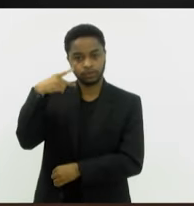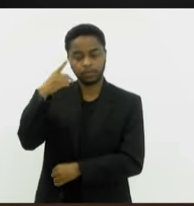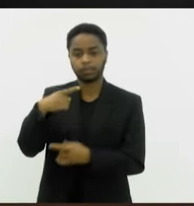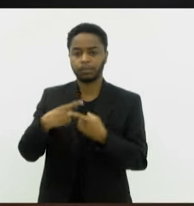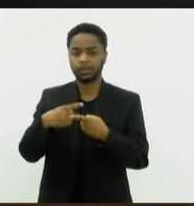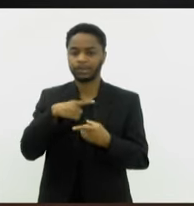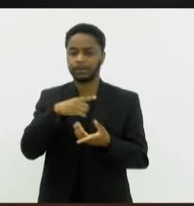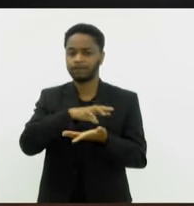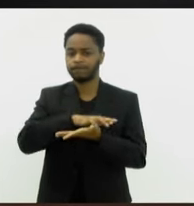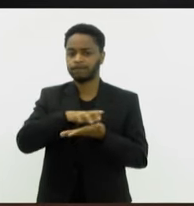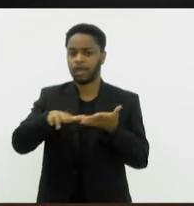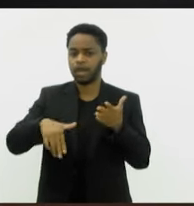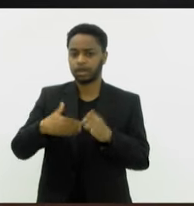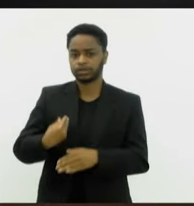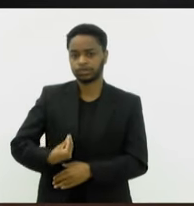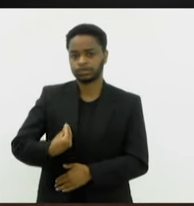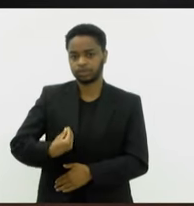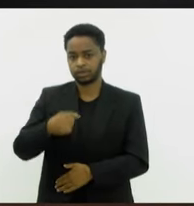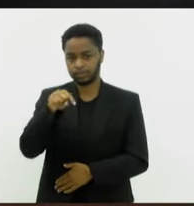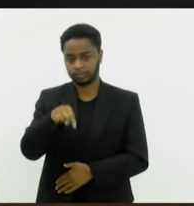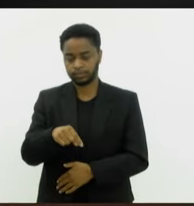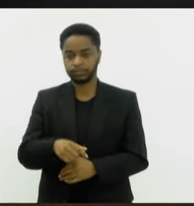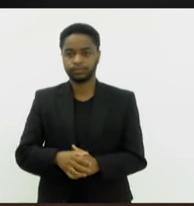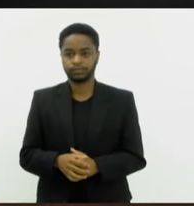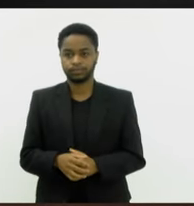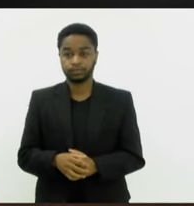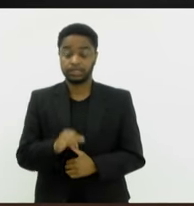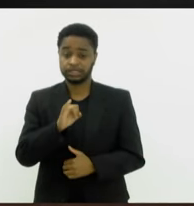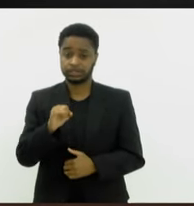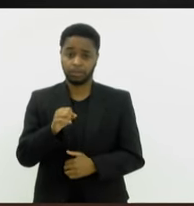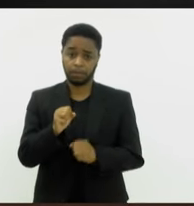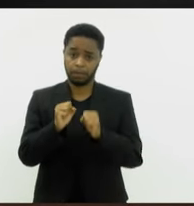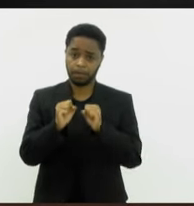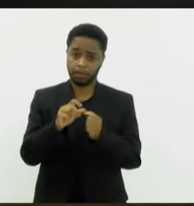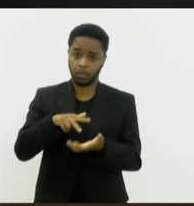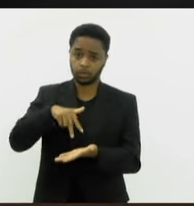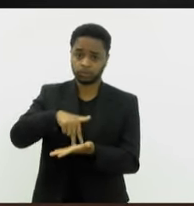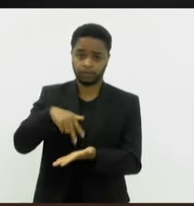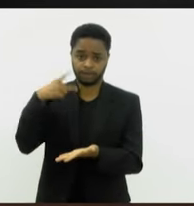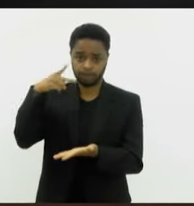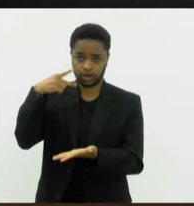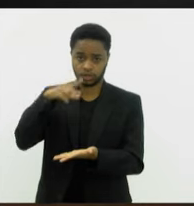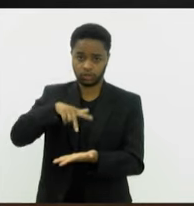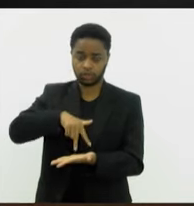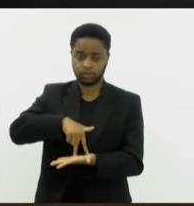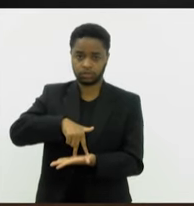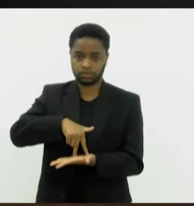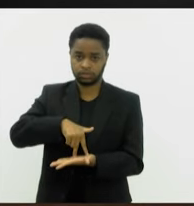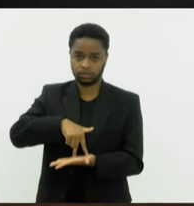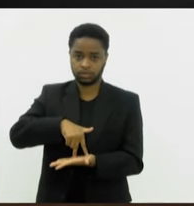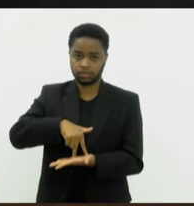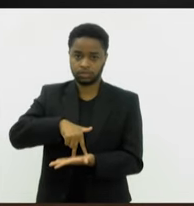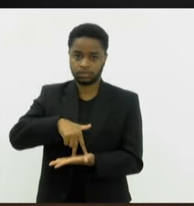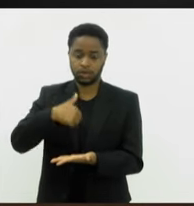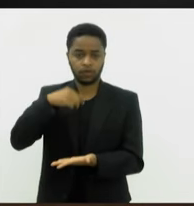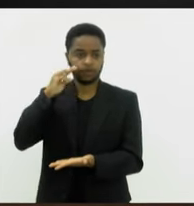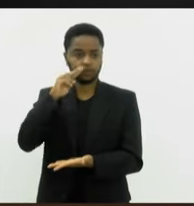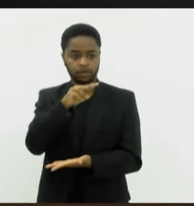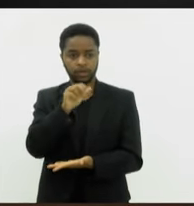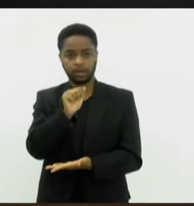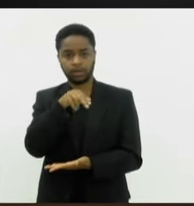várias vereadoras aí as vereadoras puderem ficar em P de pé por gentileza eu vejo aqui na frente a Ana